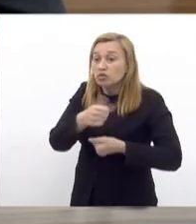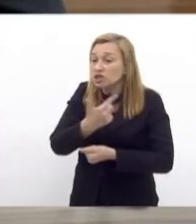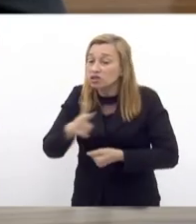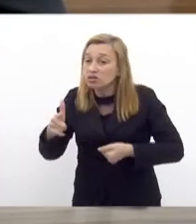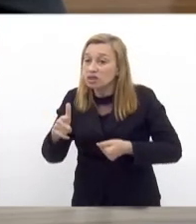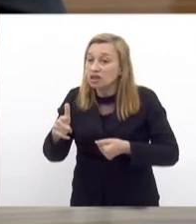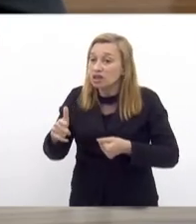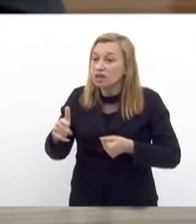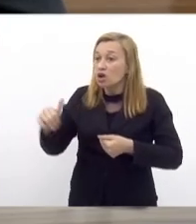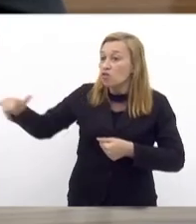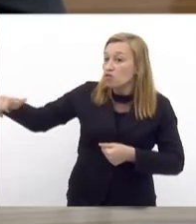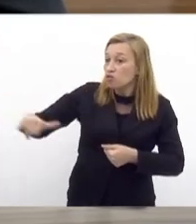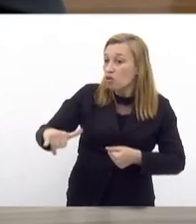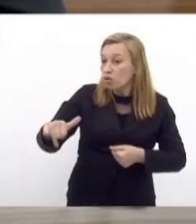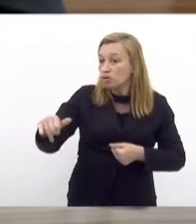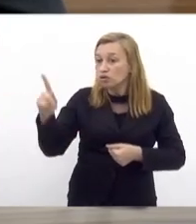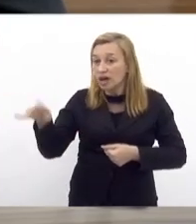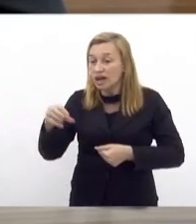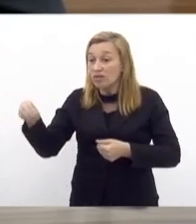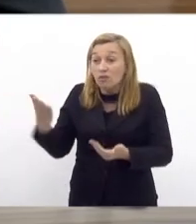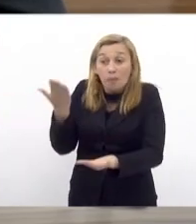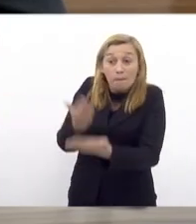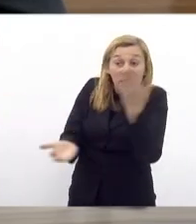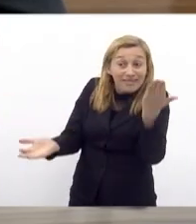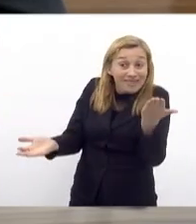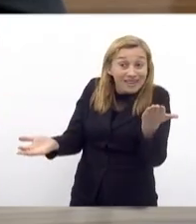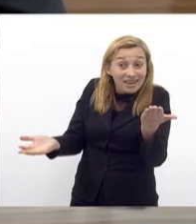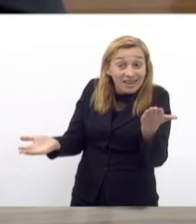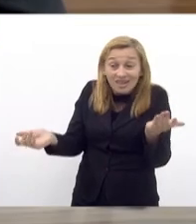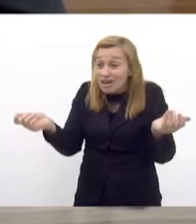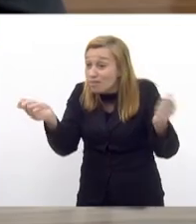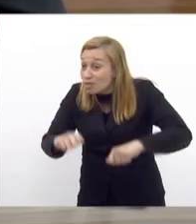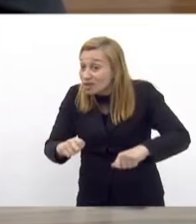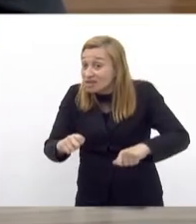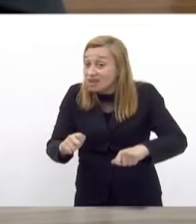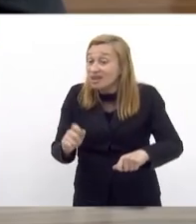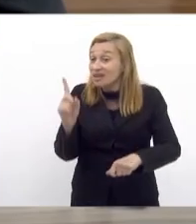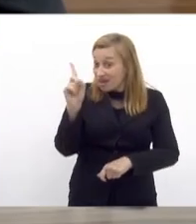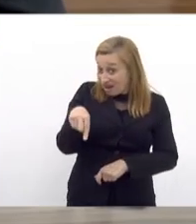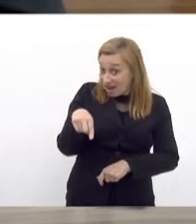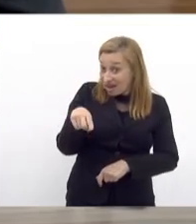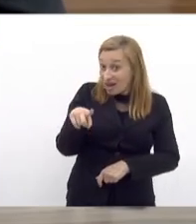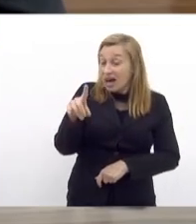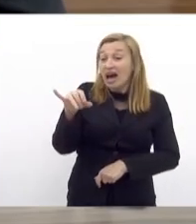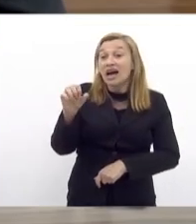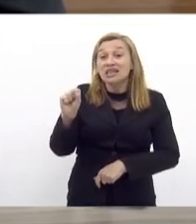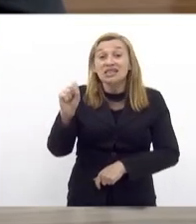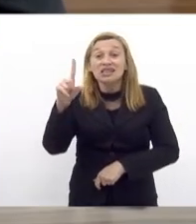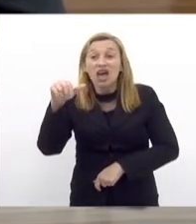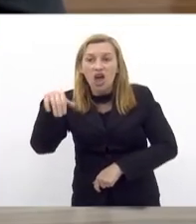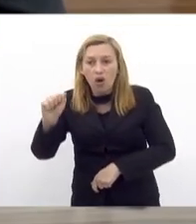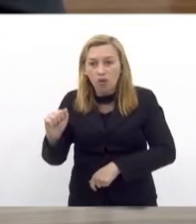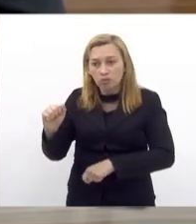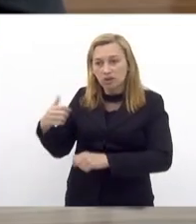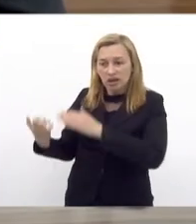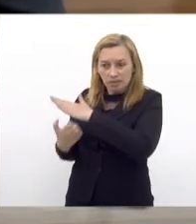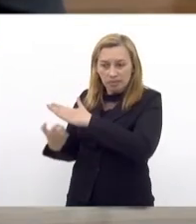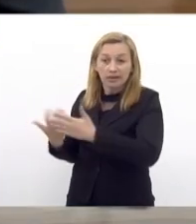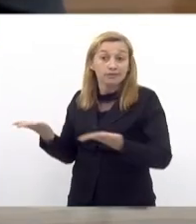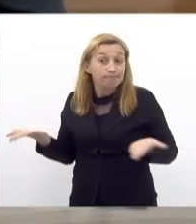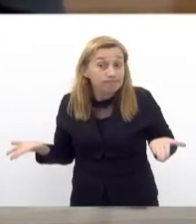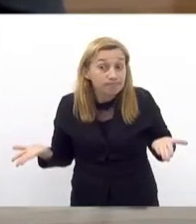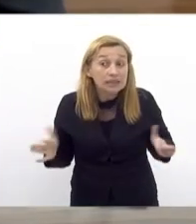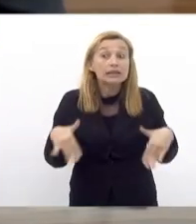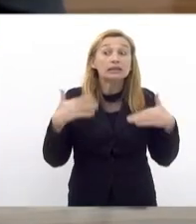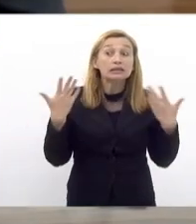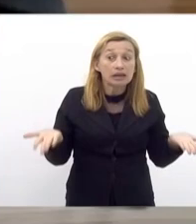chegando no Galeão, daqui a pouco nós vamos perder essa potencialidade que é a Selma, a GE Selma.